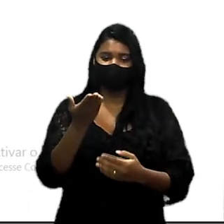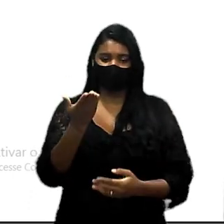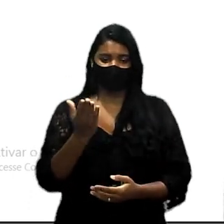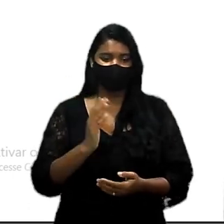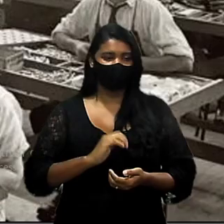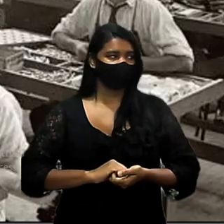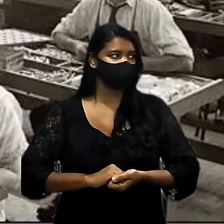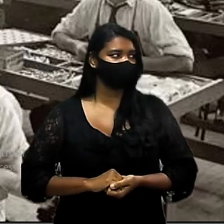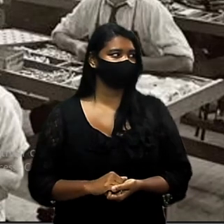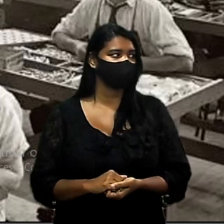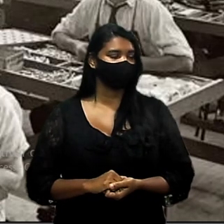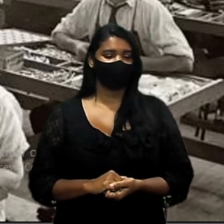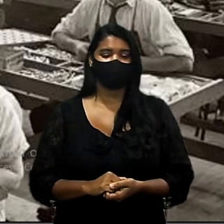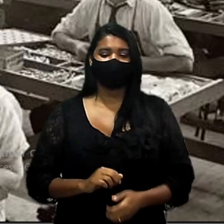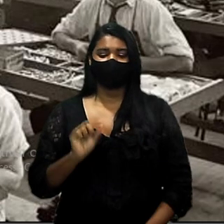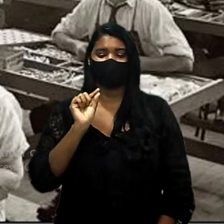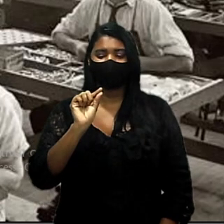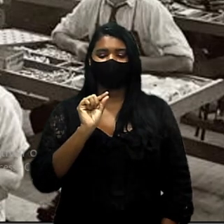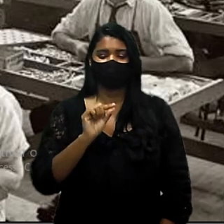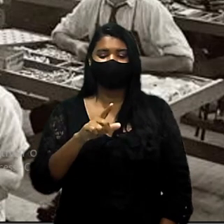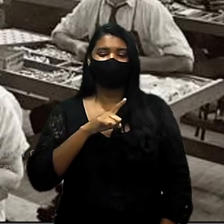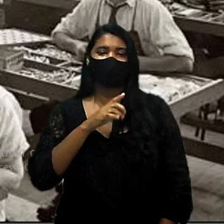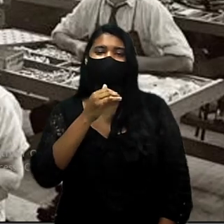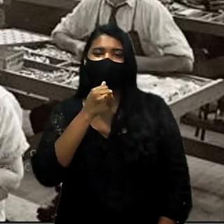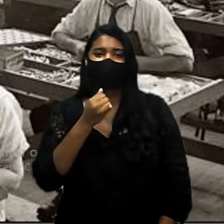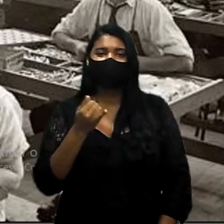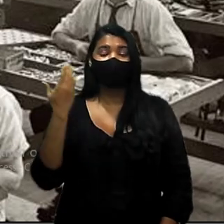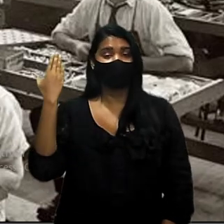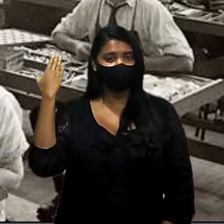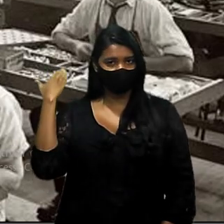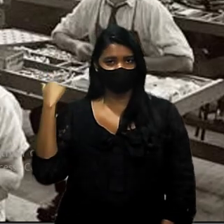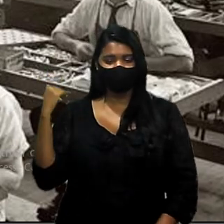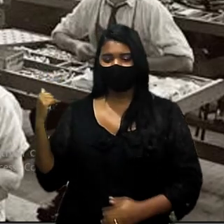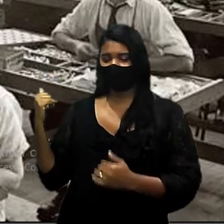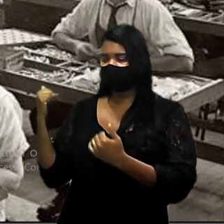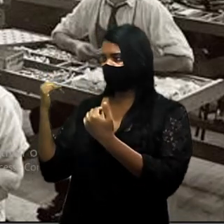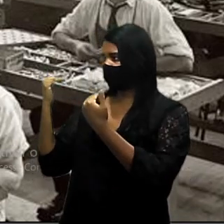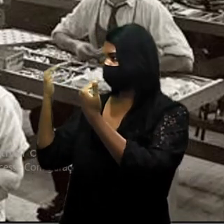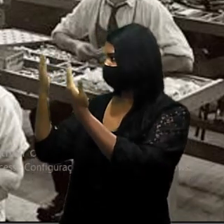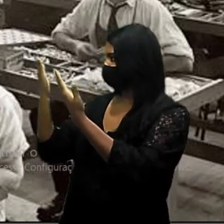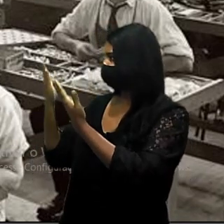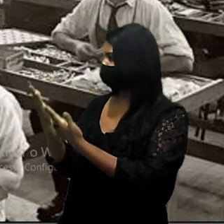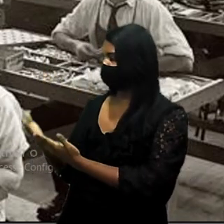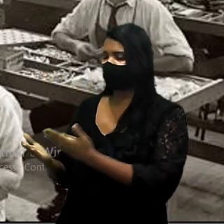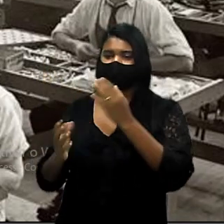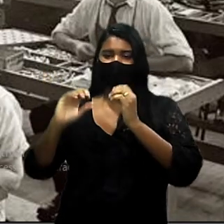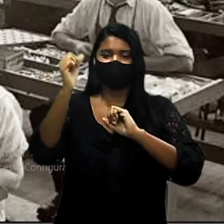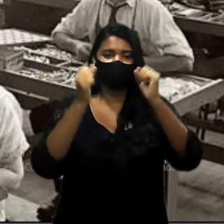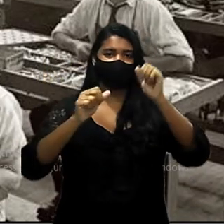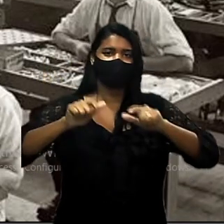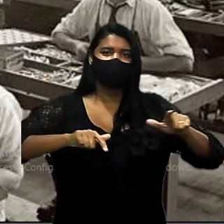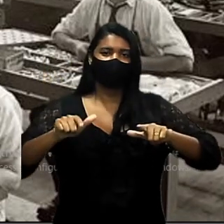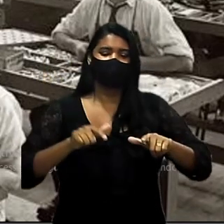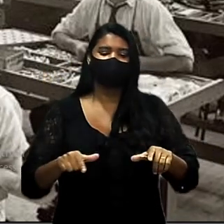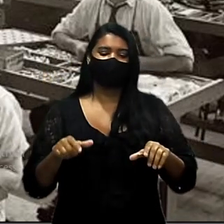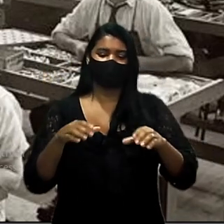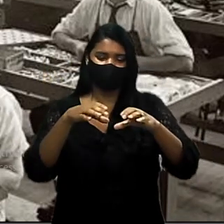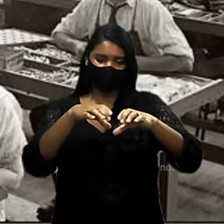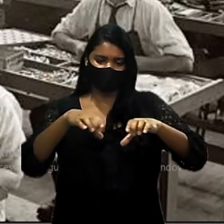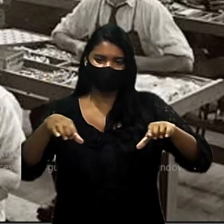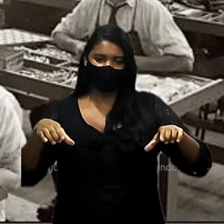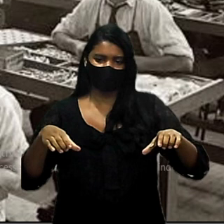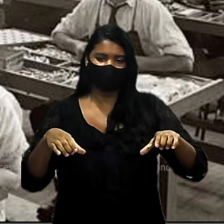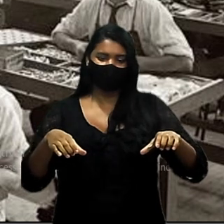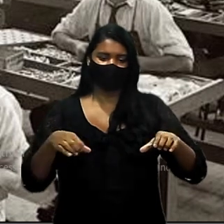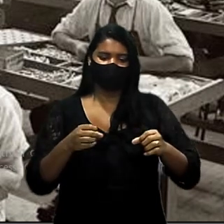vocês o que é que existia, né, antigamente. Aí está um ambiente de fábrica, onde você tinha um conjunto de